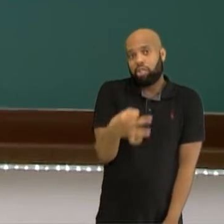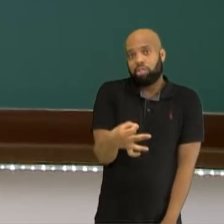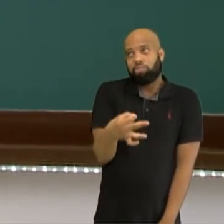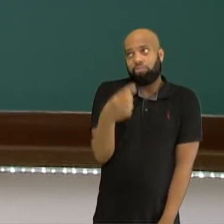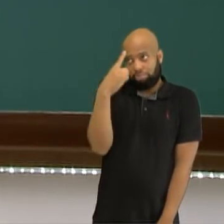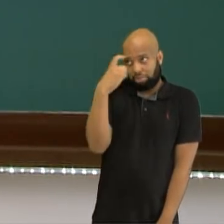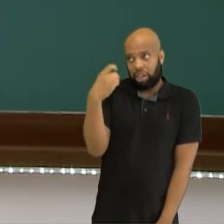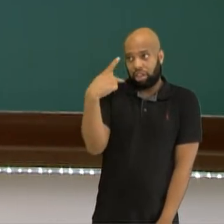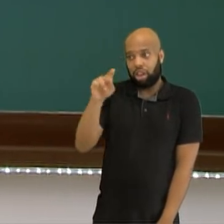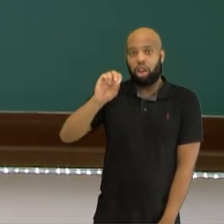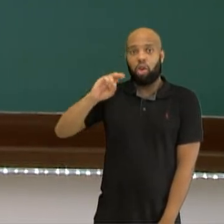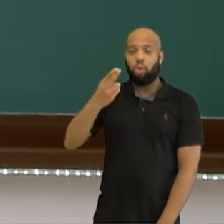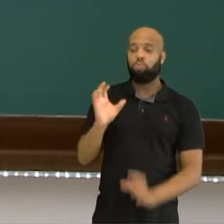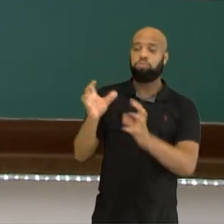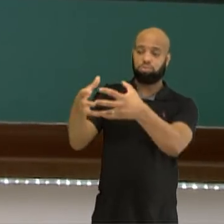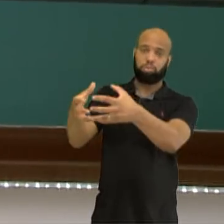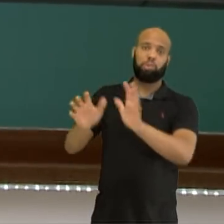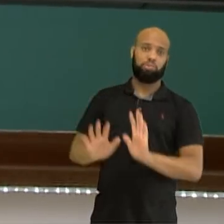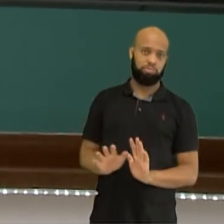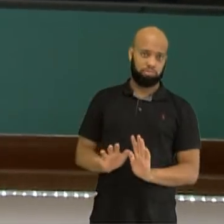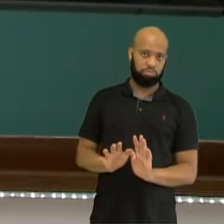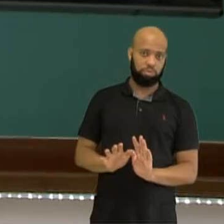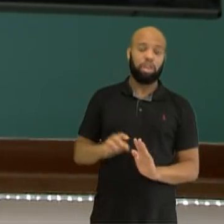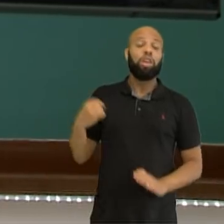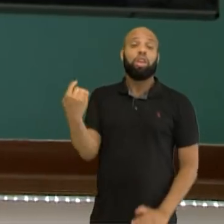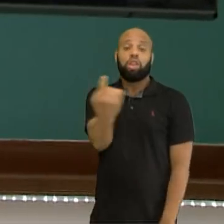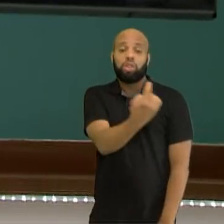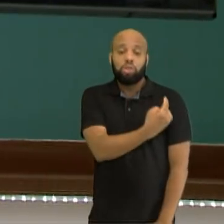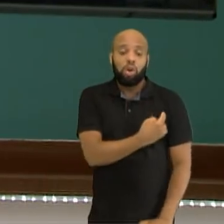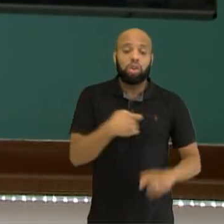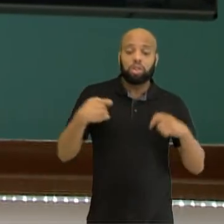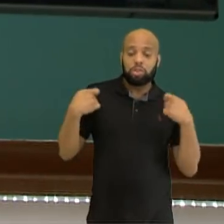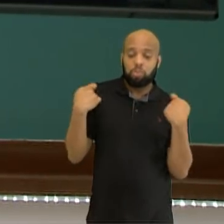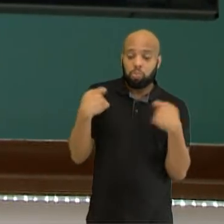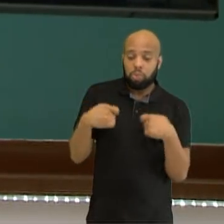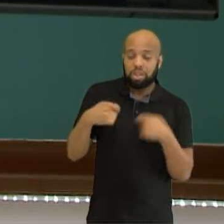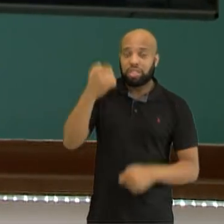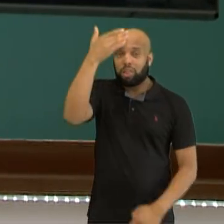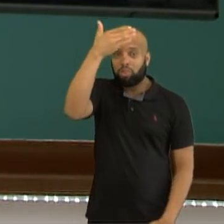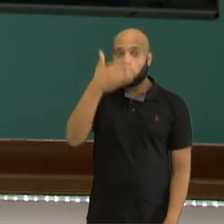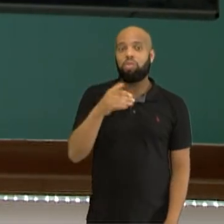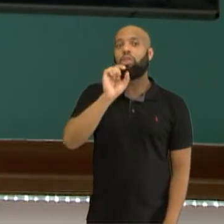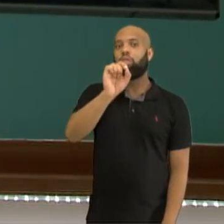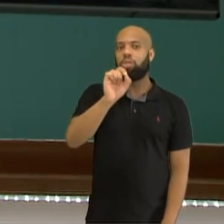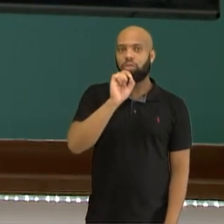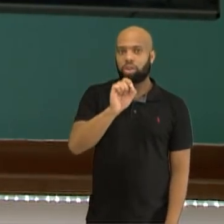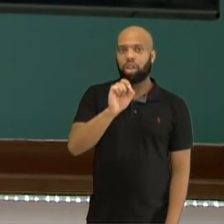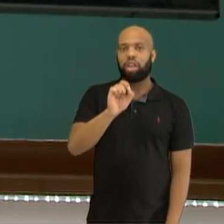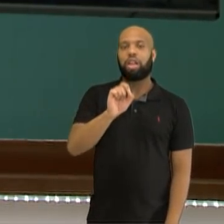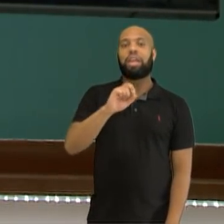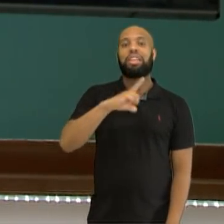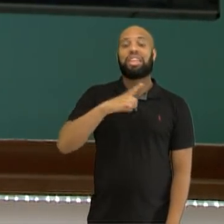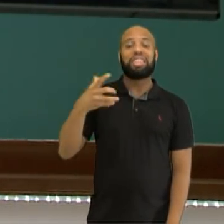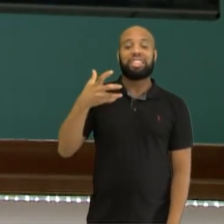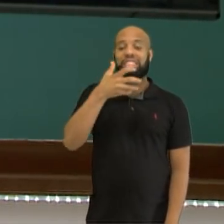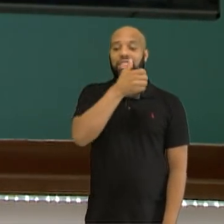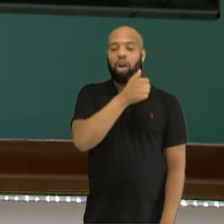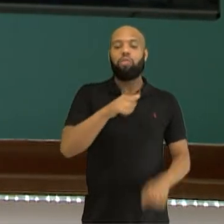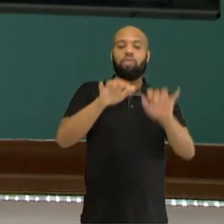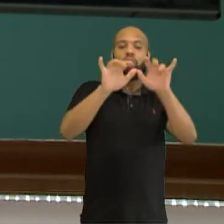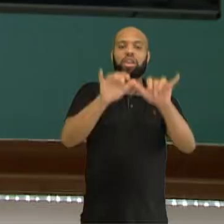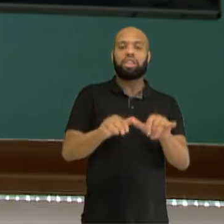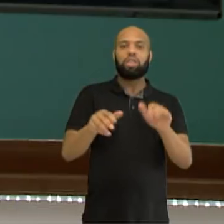ou de um grupo de pessoas. Que nós precisamos, para comprovar isso, são registros científicos.